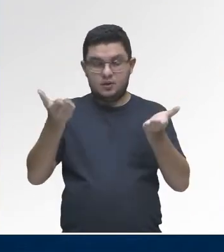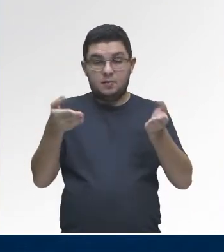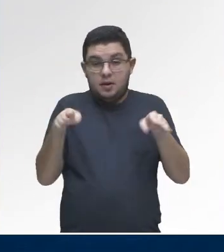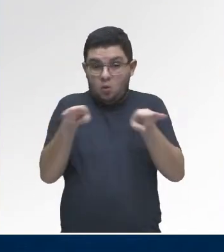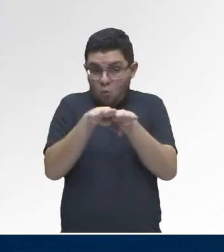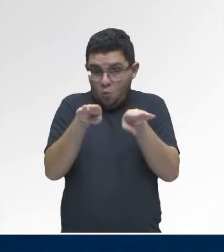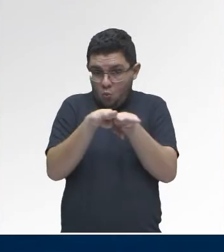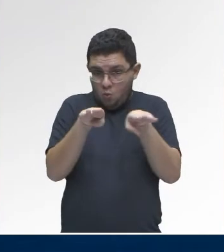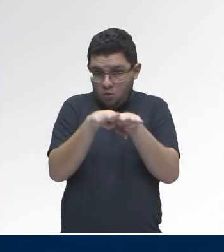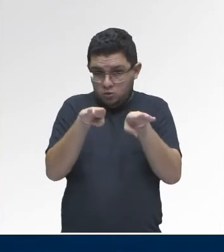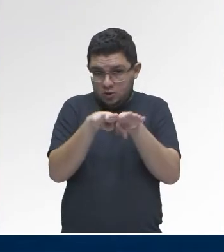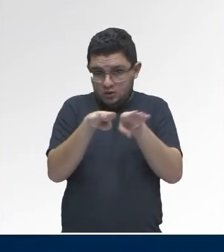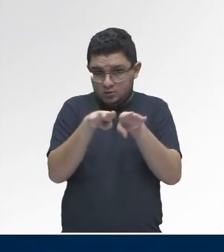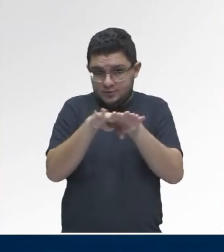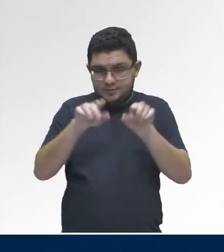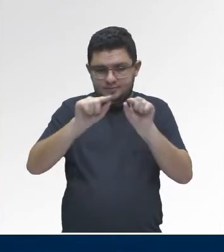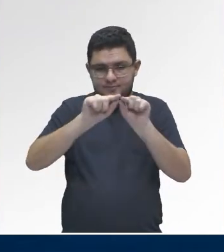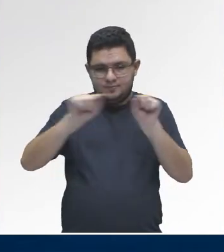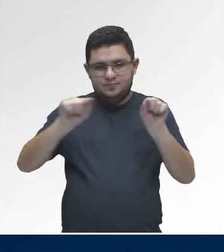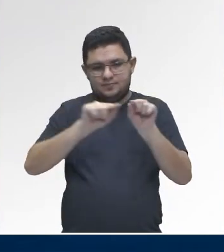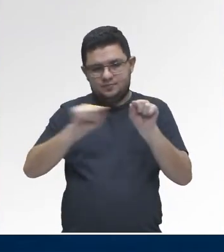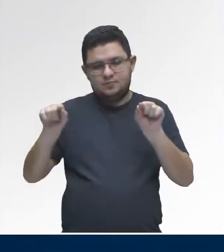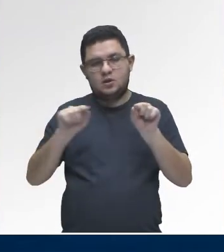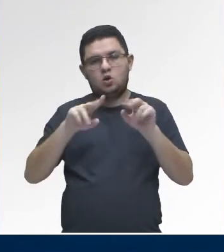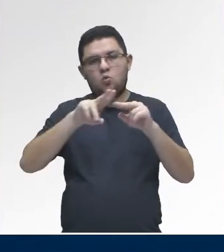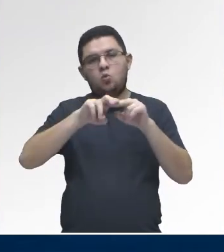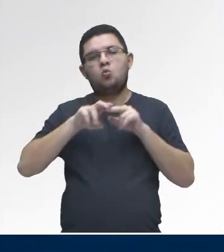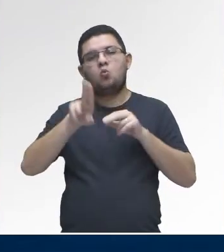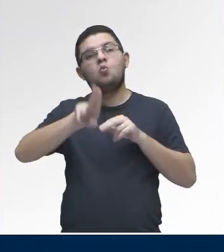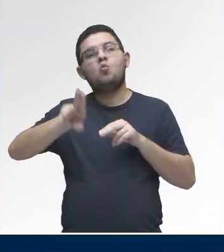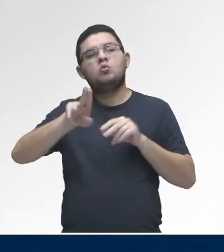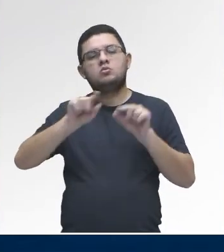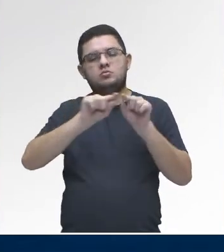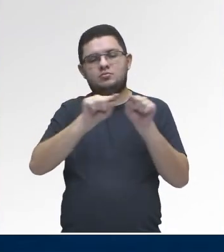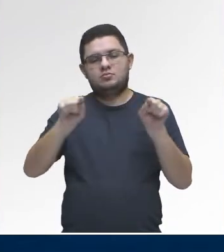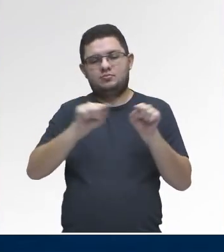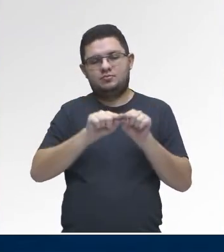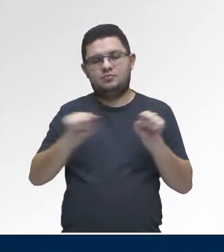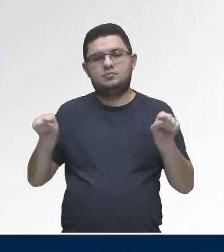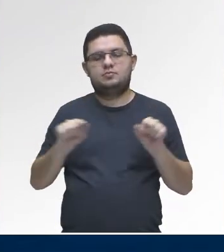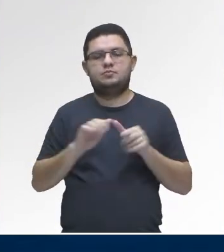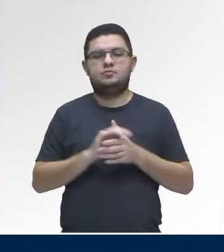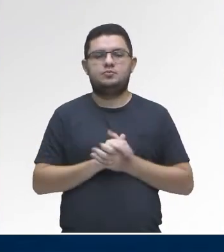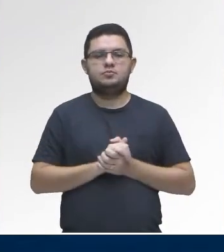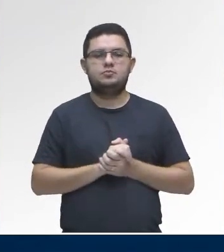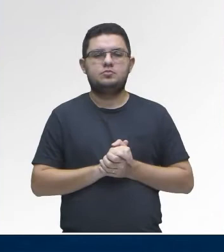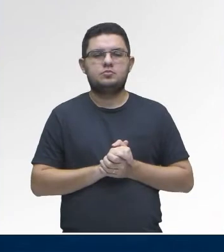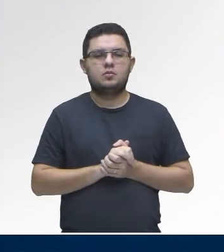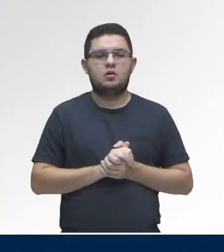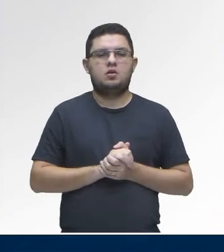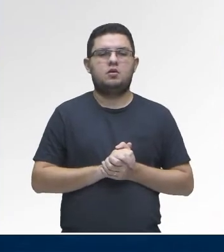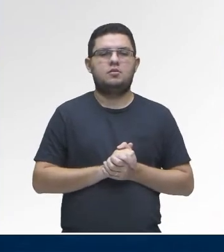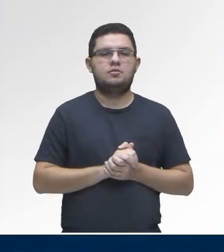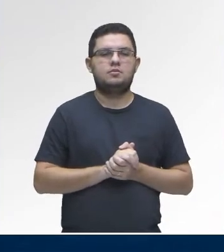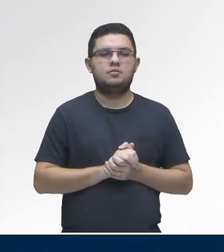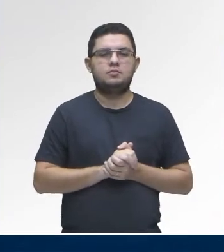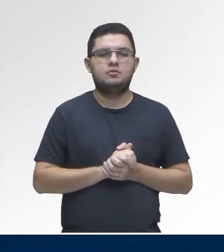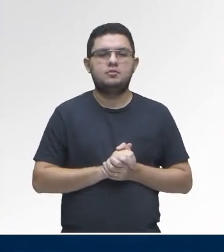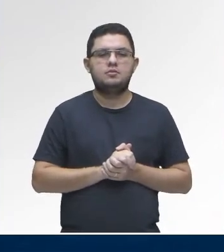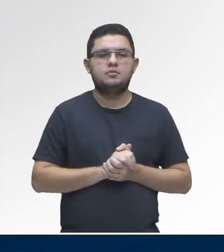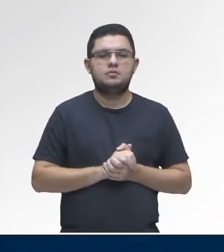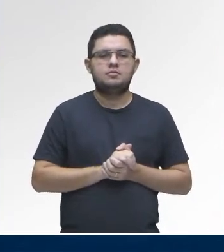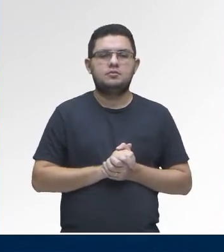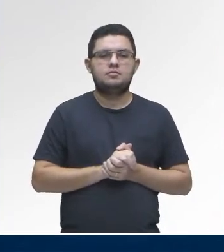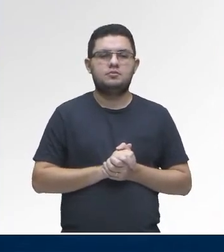gente precisa manter o equilíbrio entre os dois membros. E para manter esse equilíbrio, somente o sinal